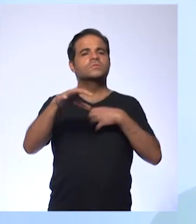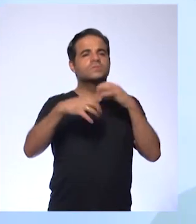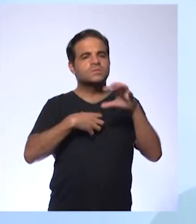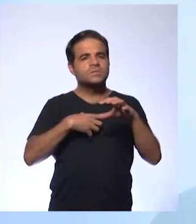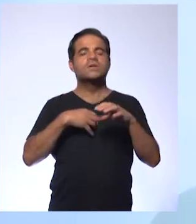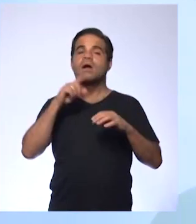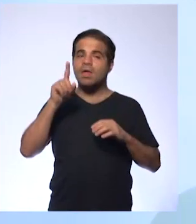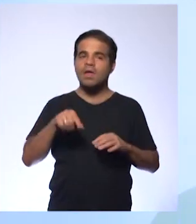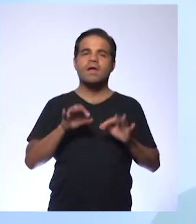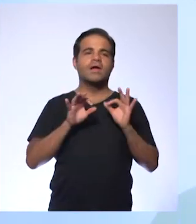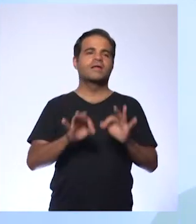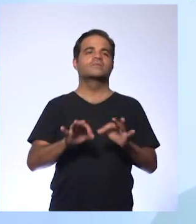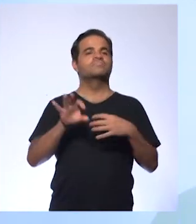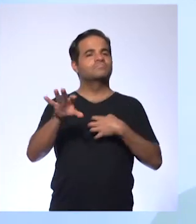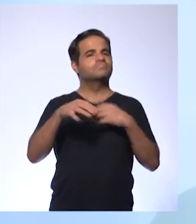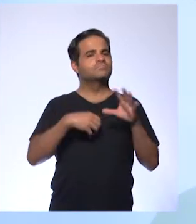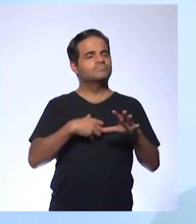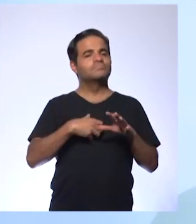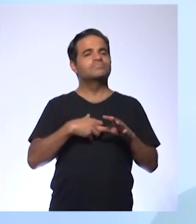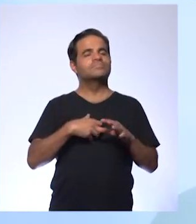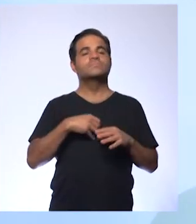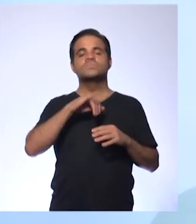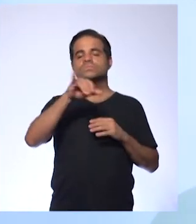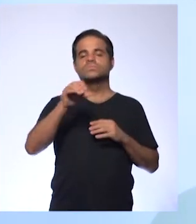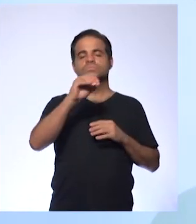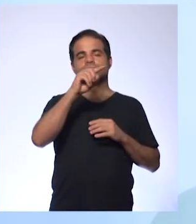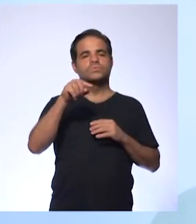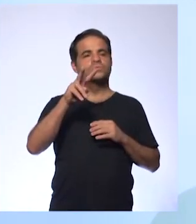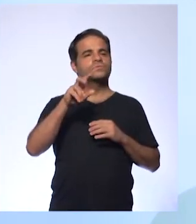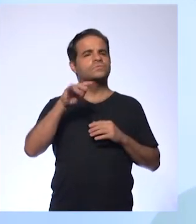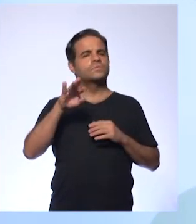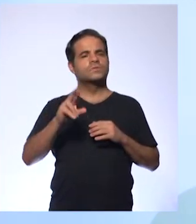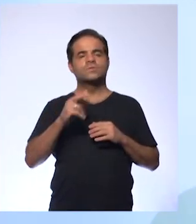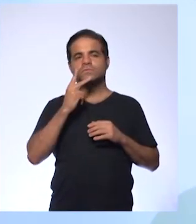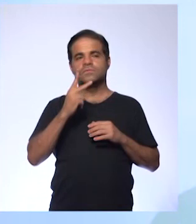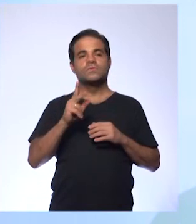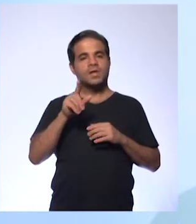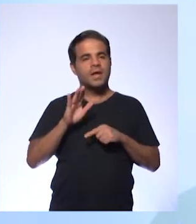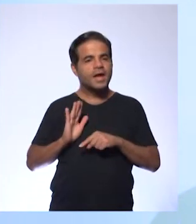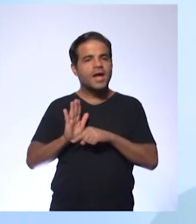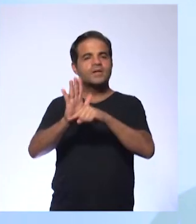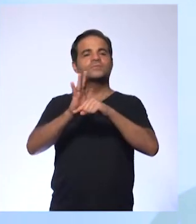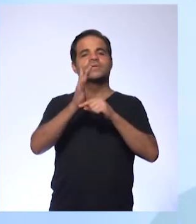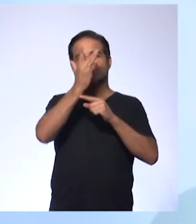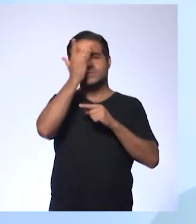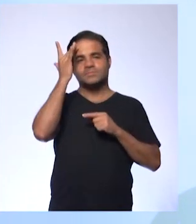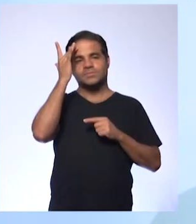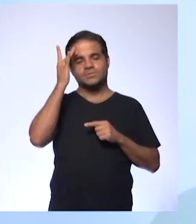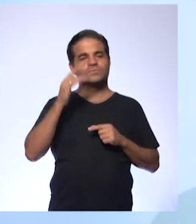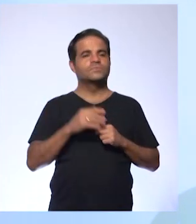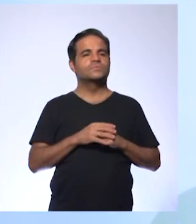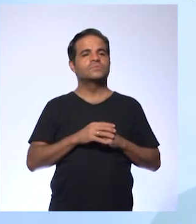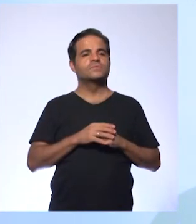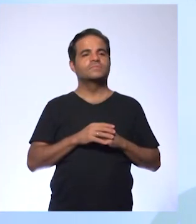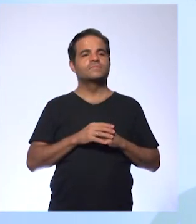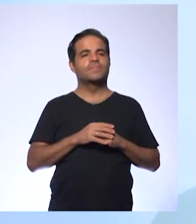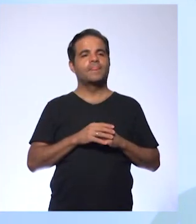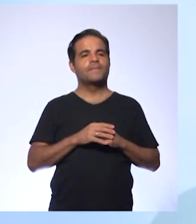se colocar no lugar do outro. Aí o João Vitor, lá embaixo, falou que é ajudar as pessoas.